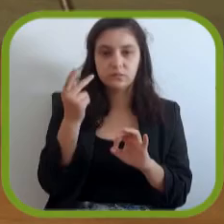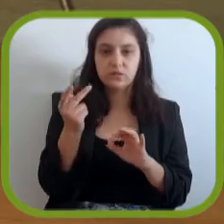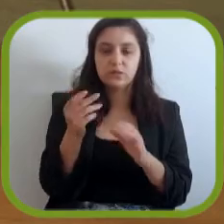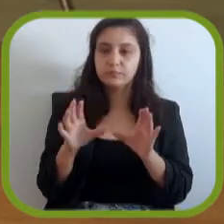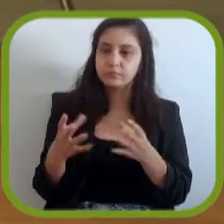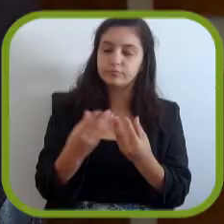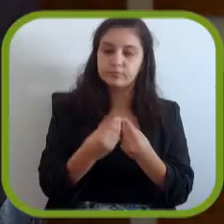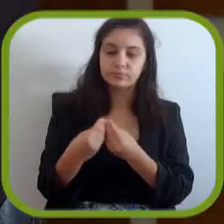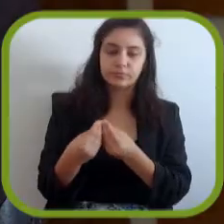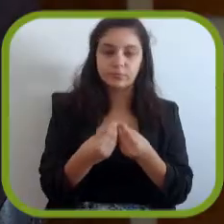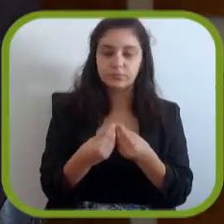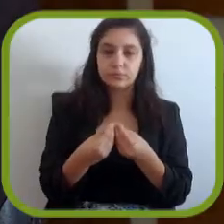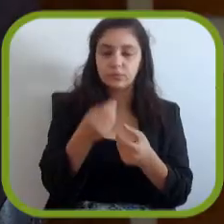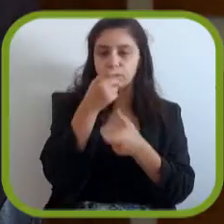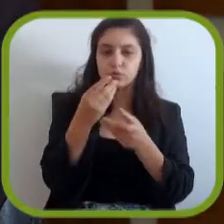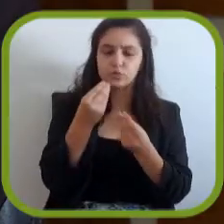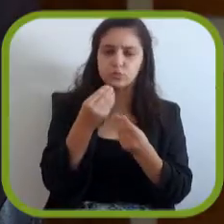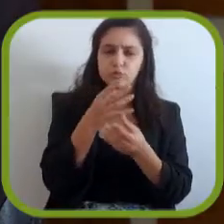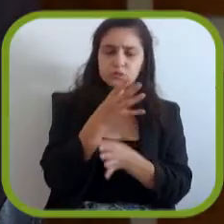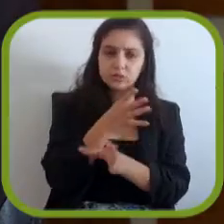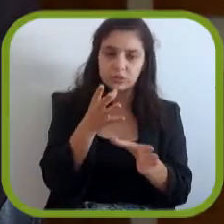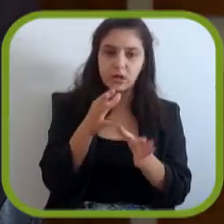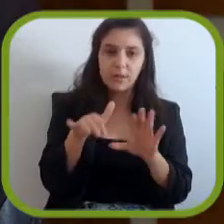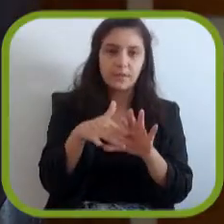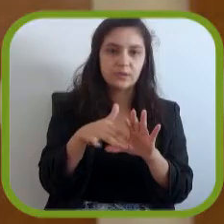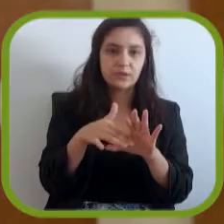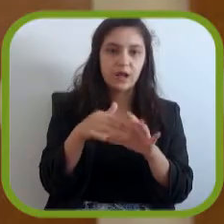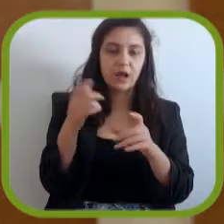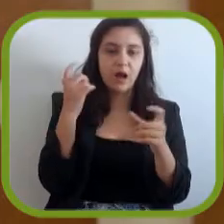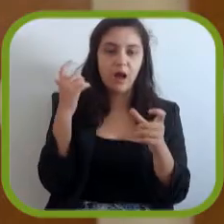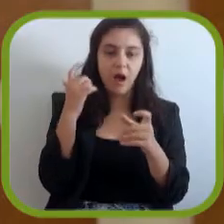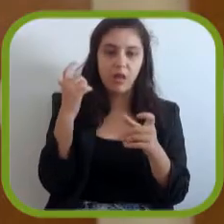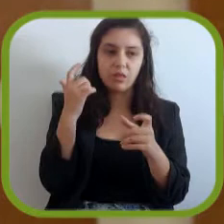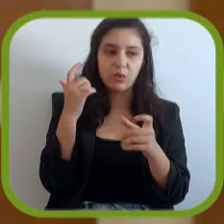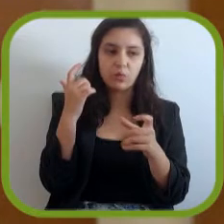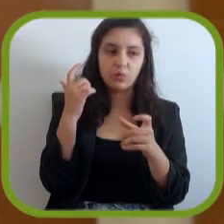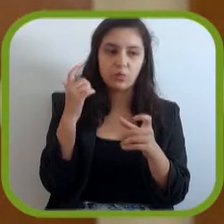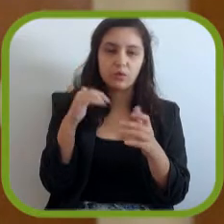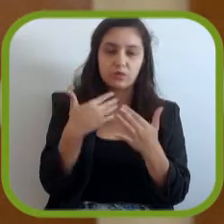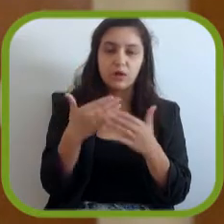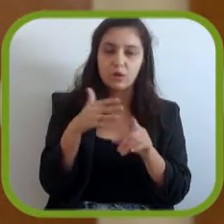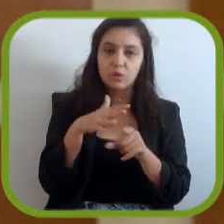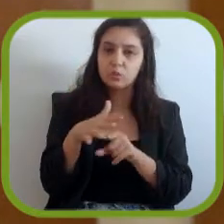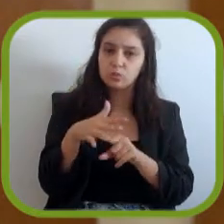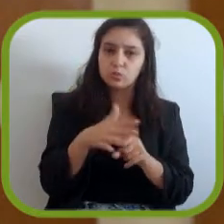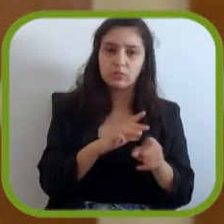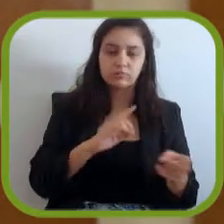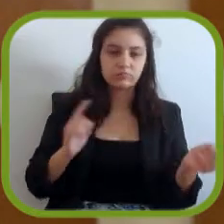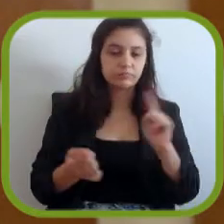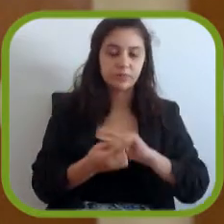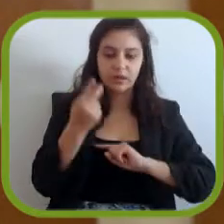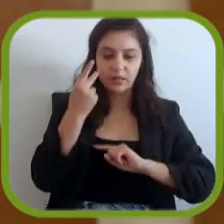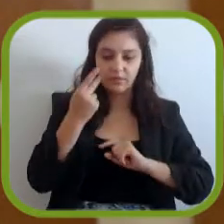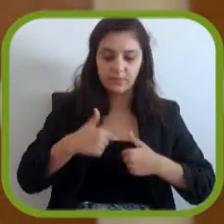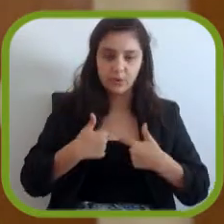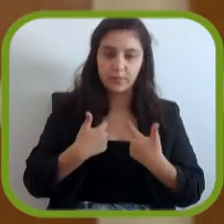vida em conjunto. Muitas pessoas afirmam que a participação na rádio tem tido um impacto